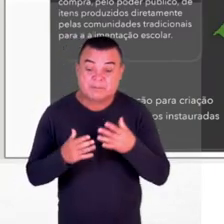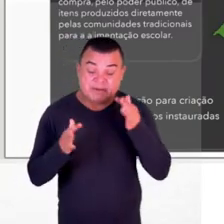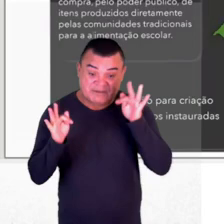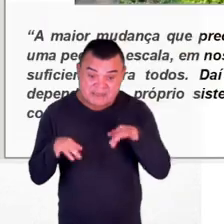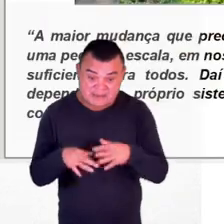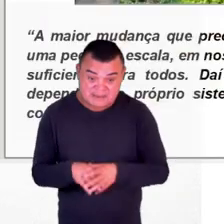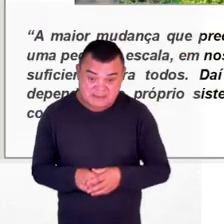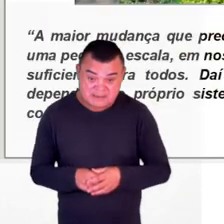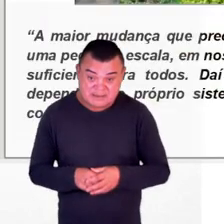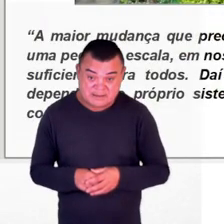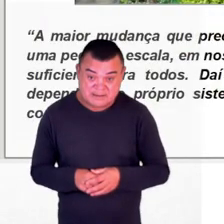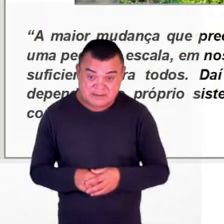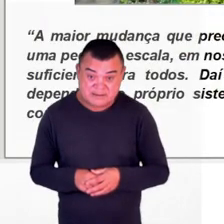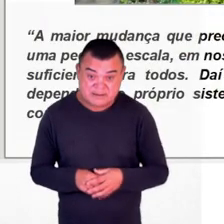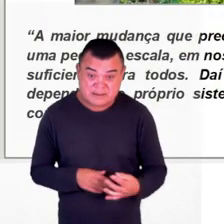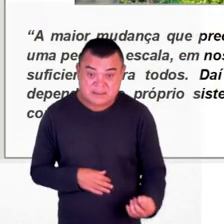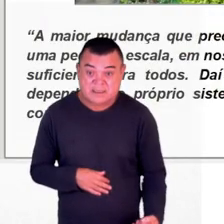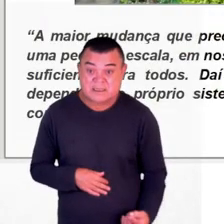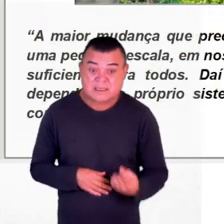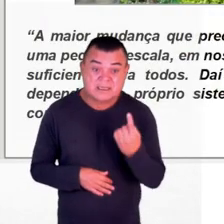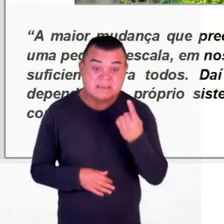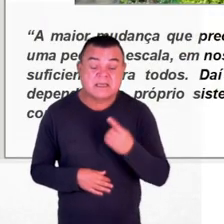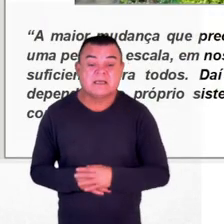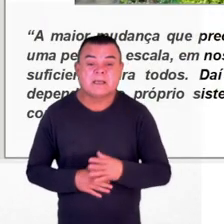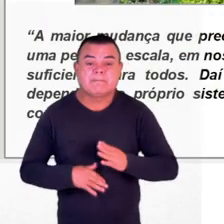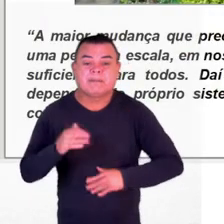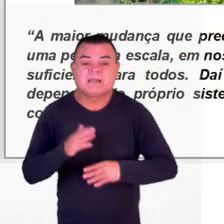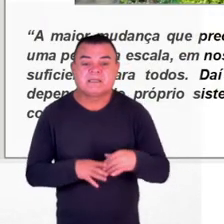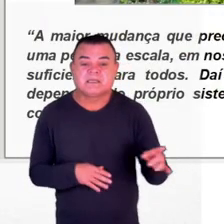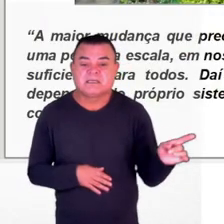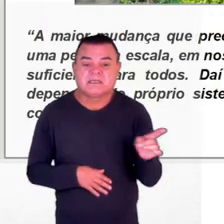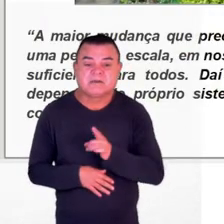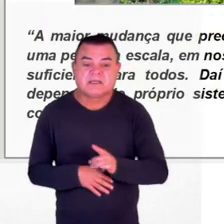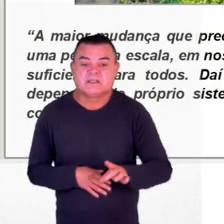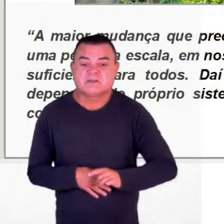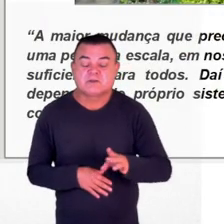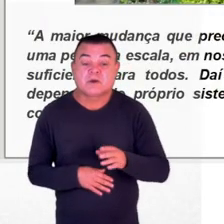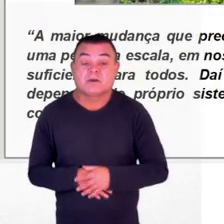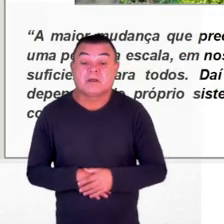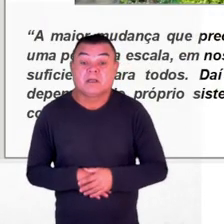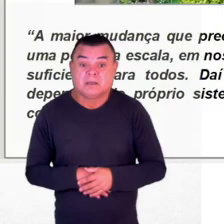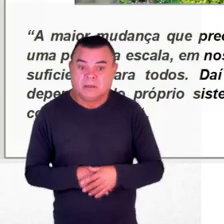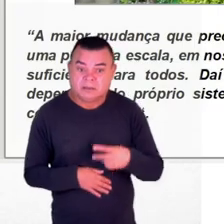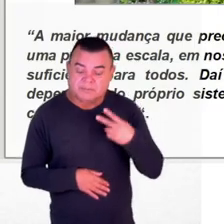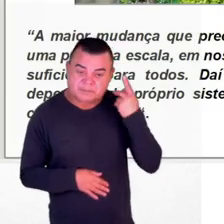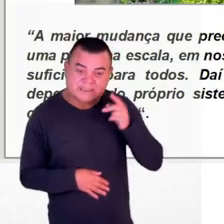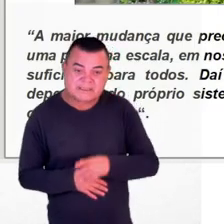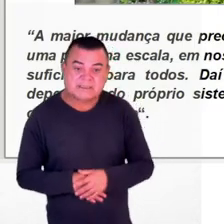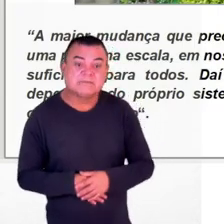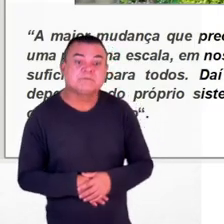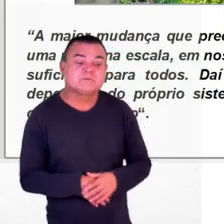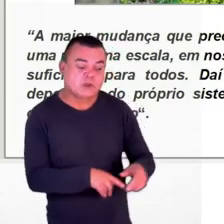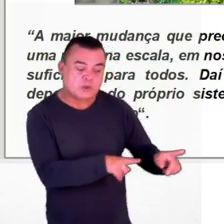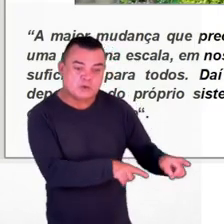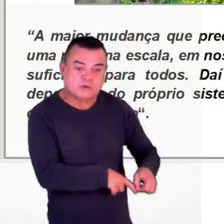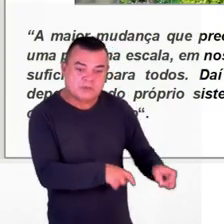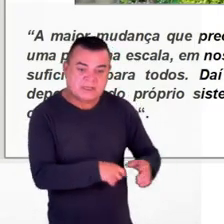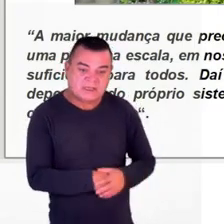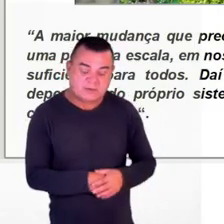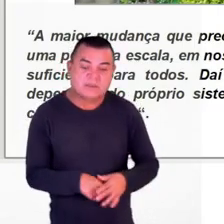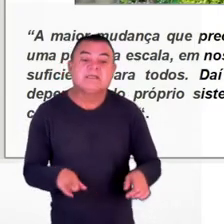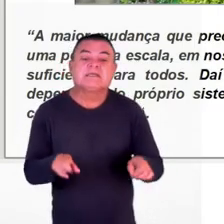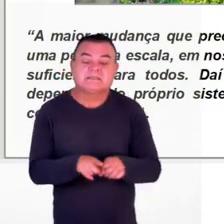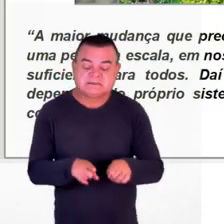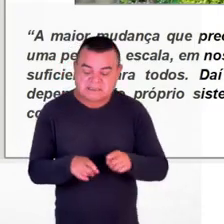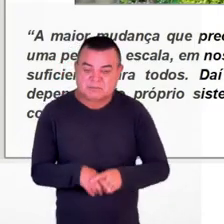pessoal essa prática ela não é só aplicável pra zona rural né pras florestas pras aldeias e comunidades também aplicava na